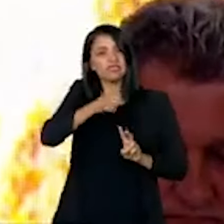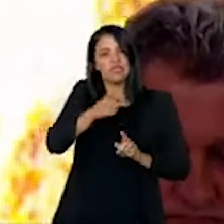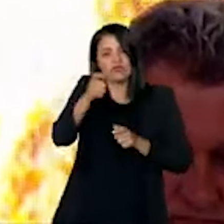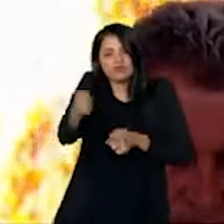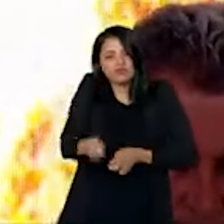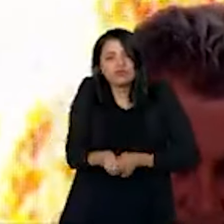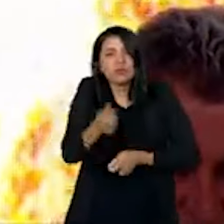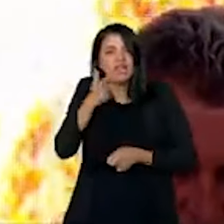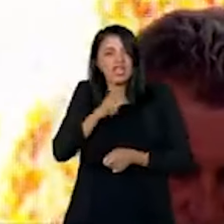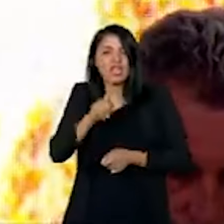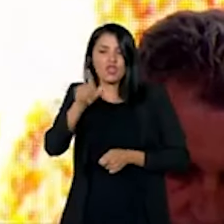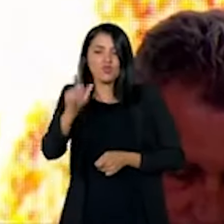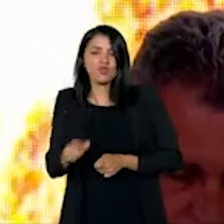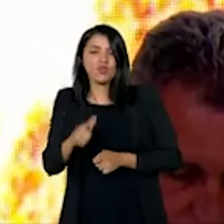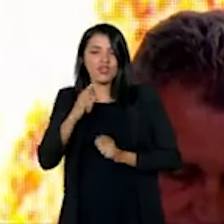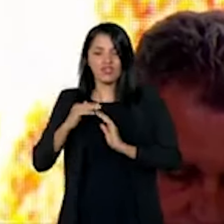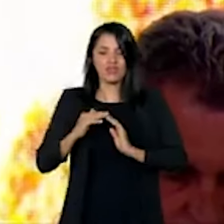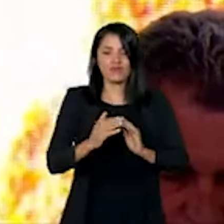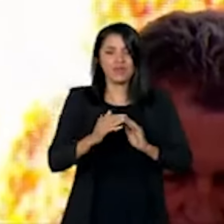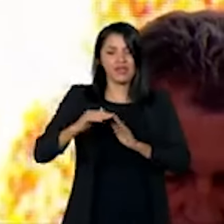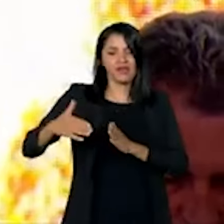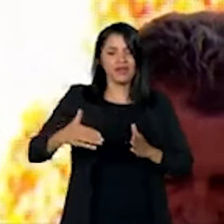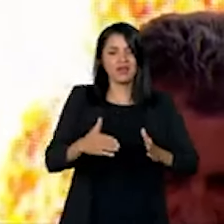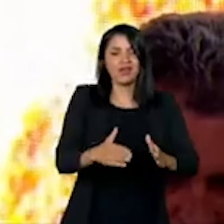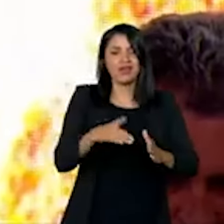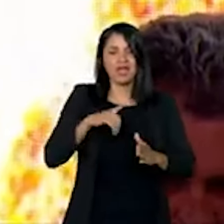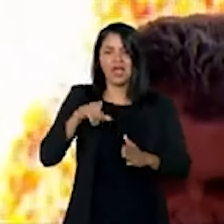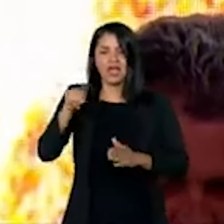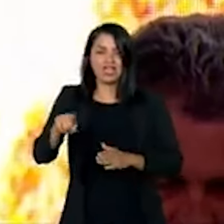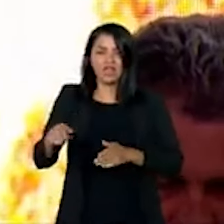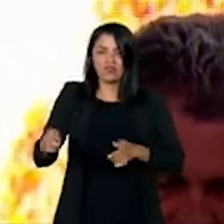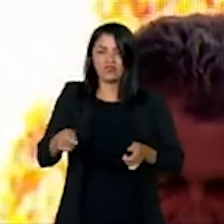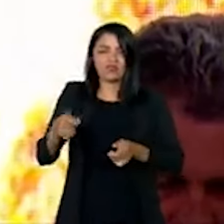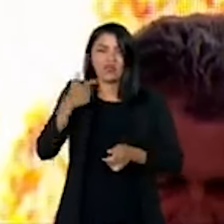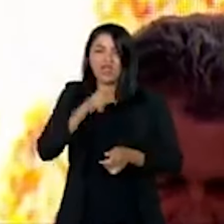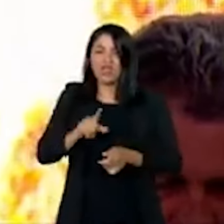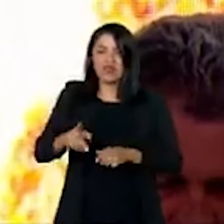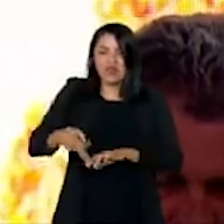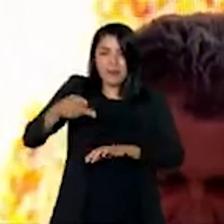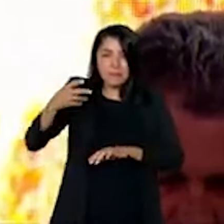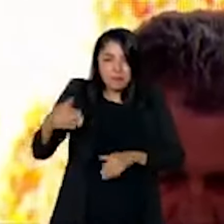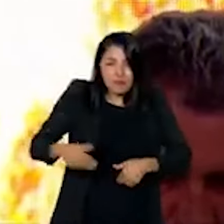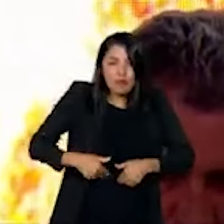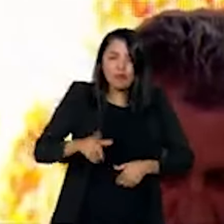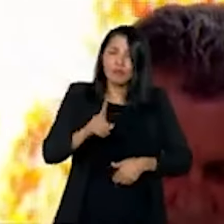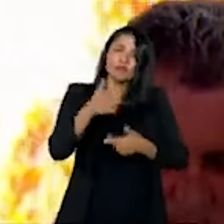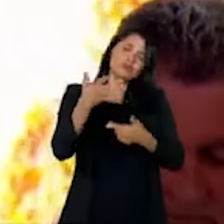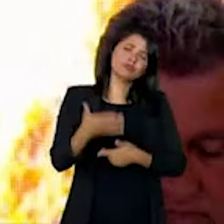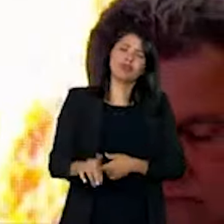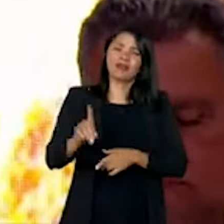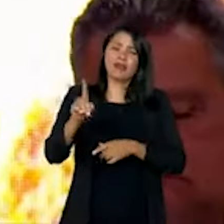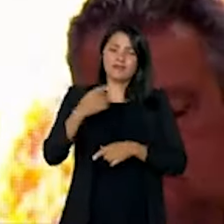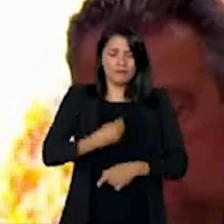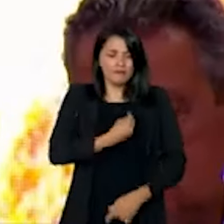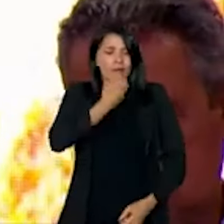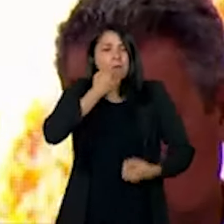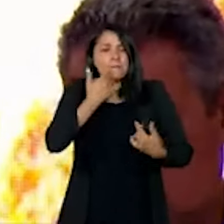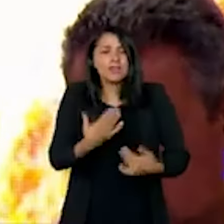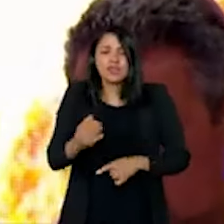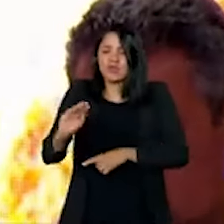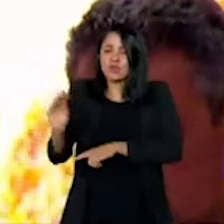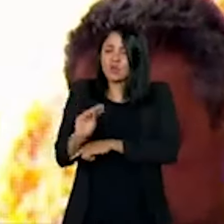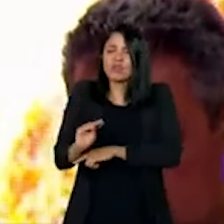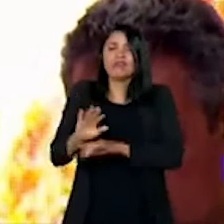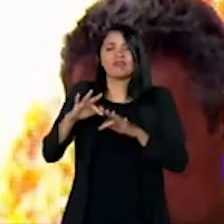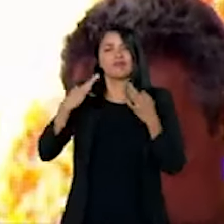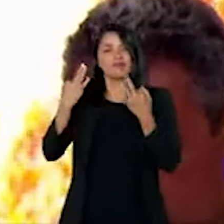ribeirinho, tem um extrativista que não quer passar fome, ele quer viver bem e quer cuidar da sua família com respeito. Por